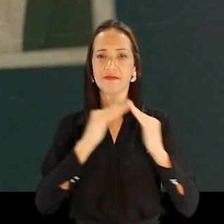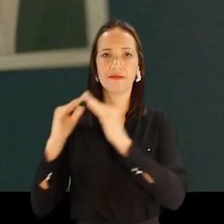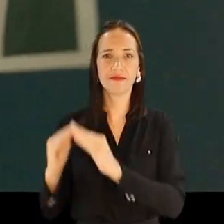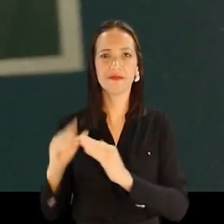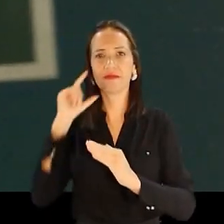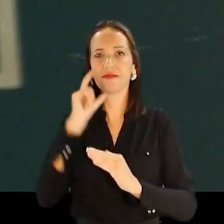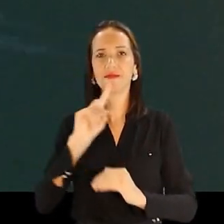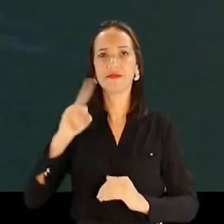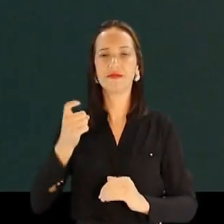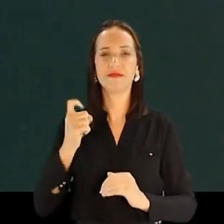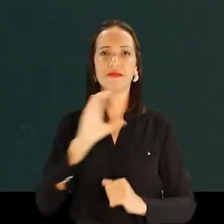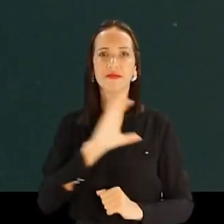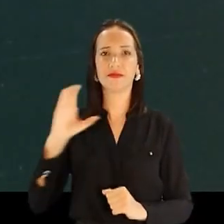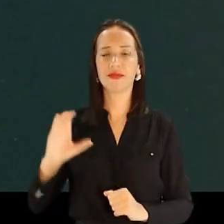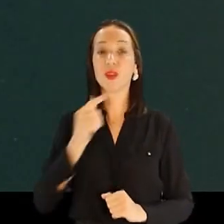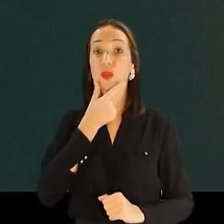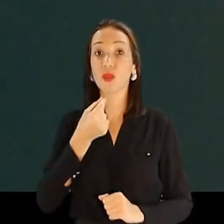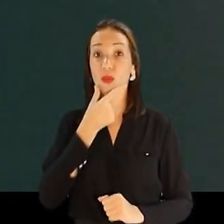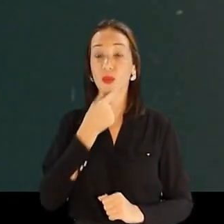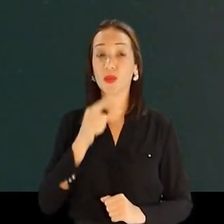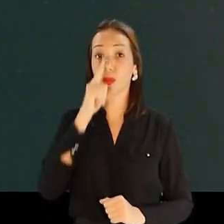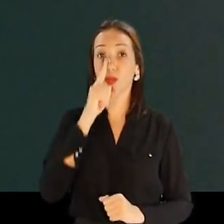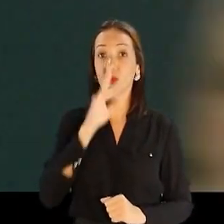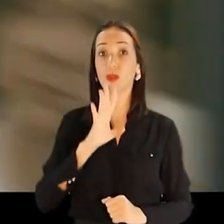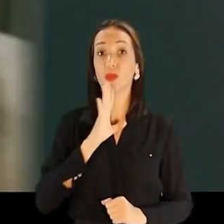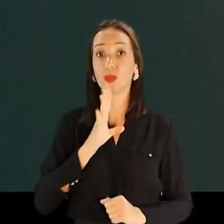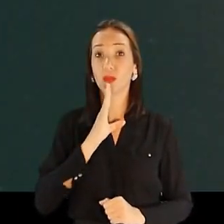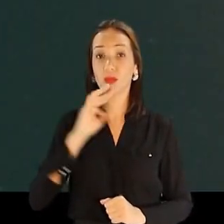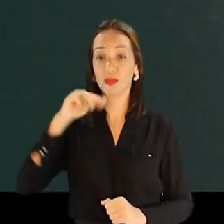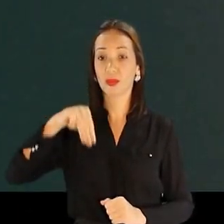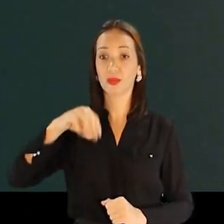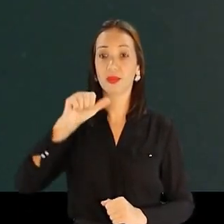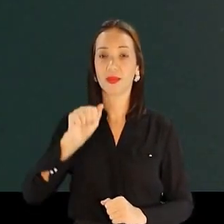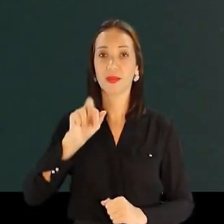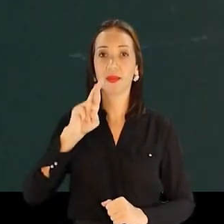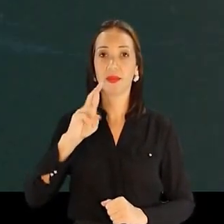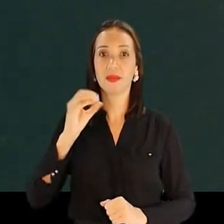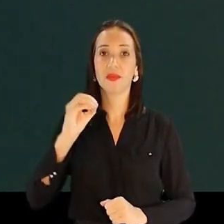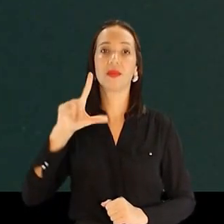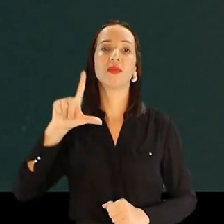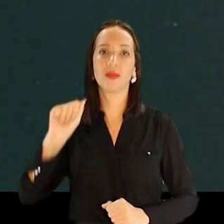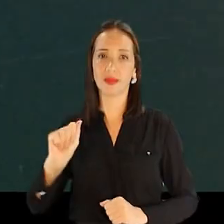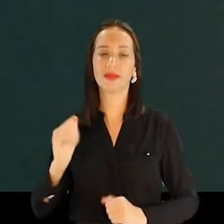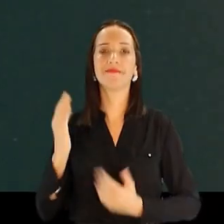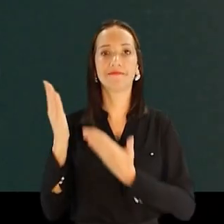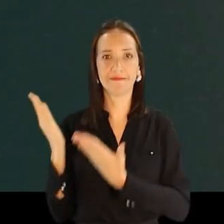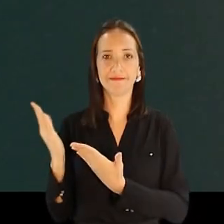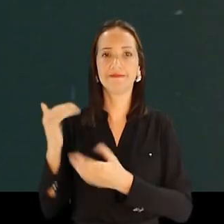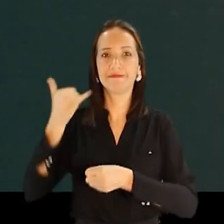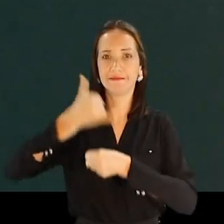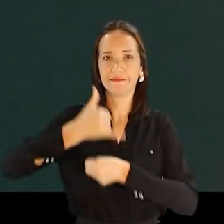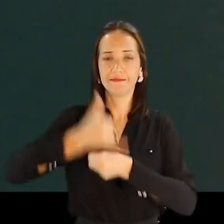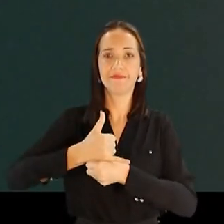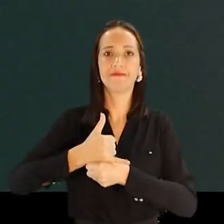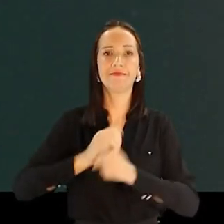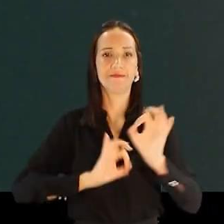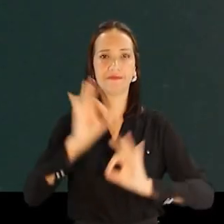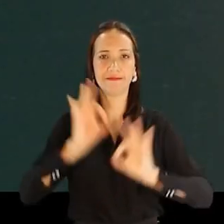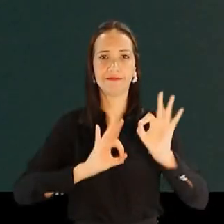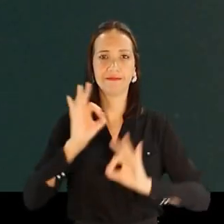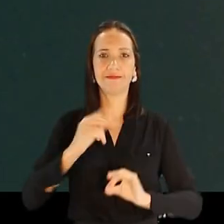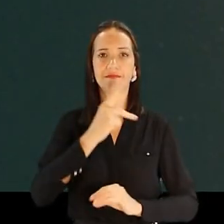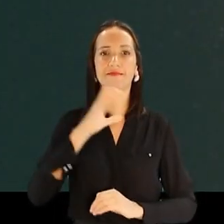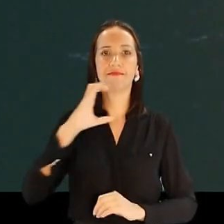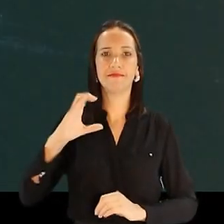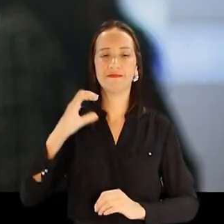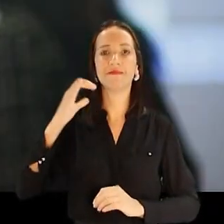Nunes e é o ex-cunhado de um homem perigoso e conhecido, Marcos Camacho, o Marcola, chefe da organização